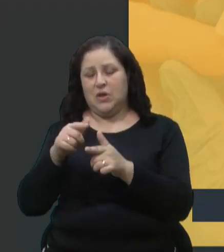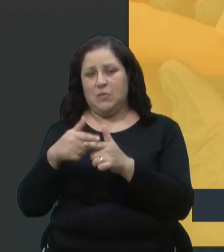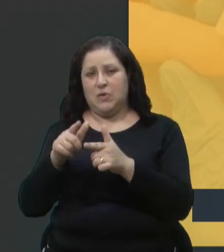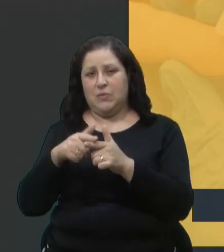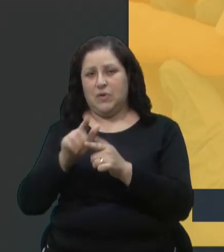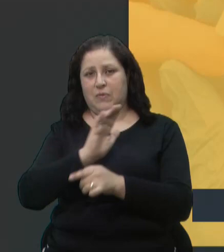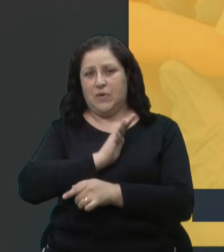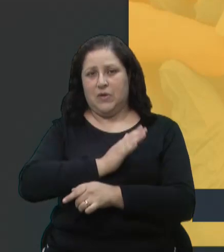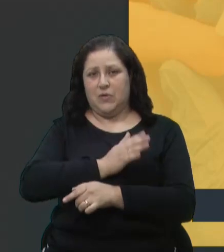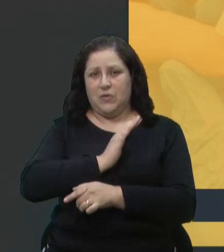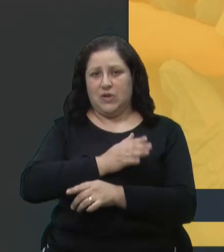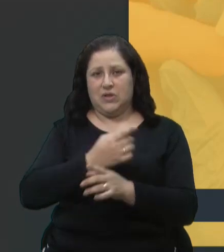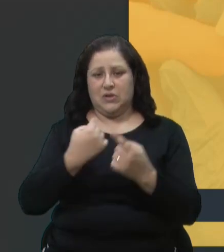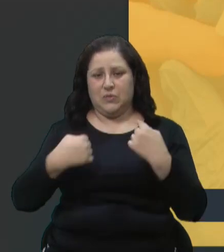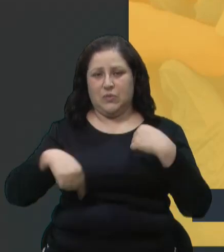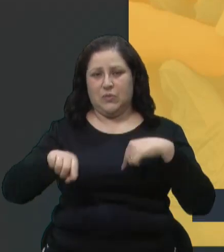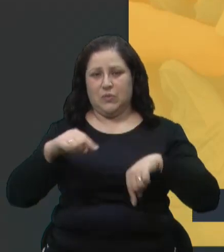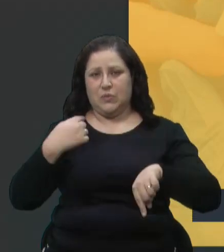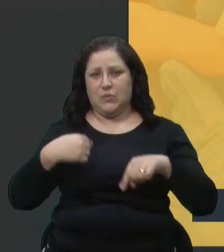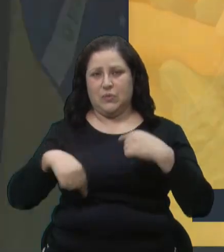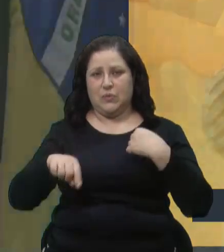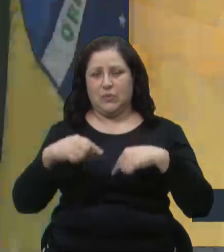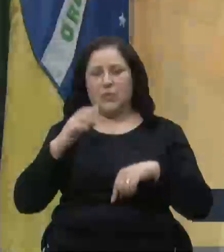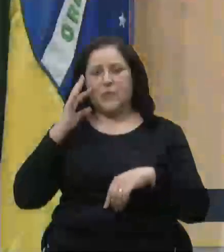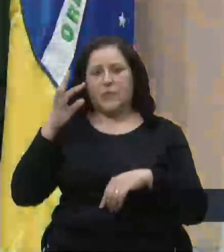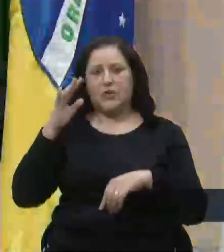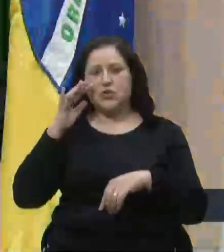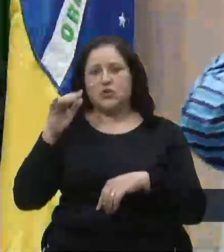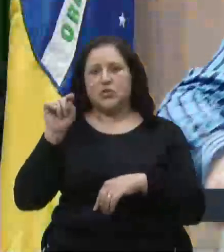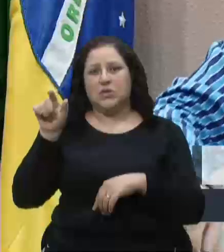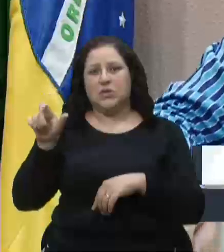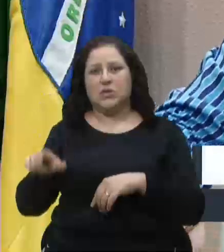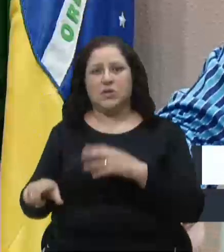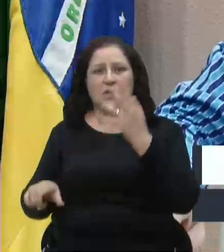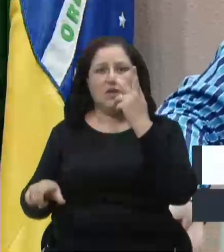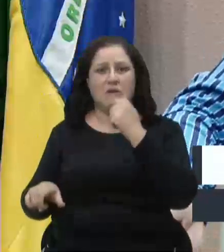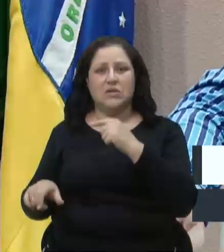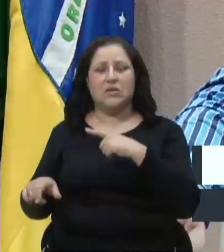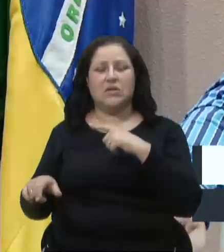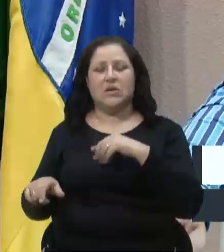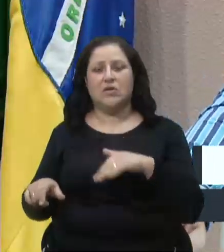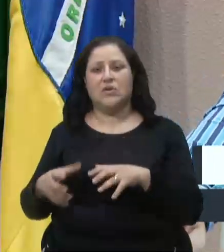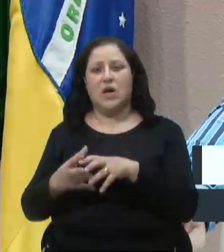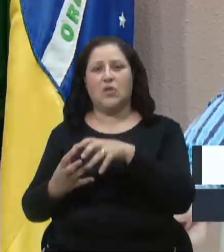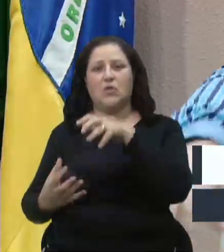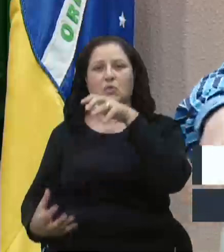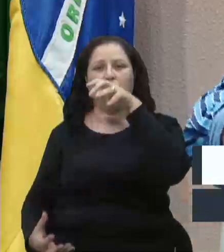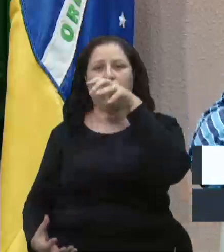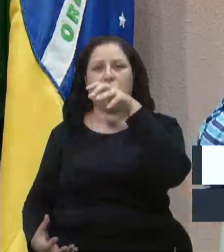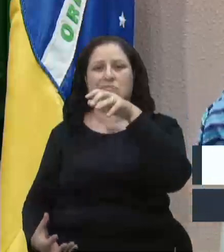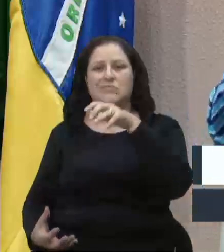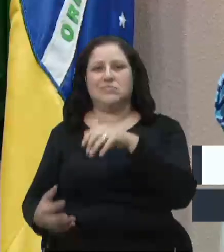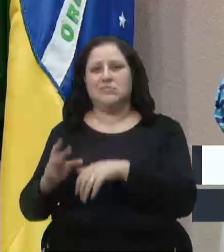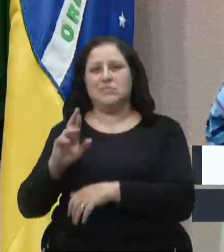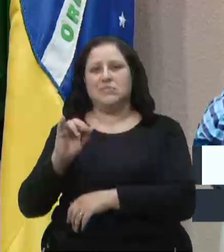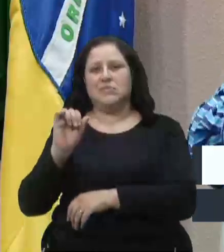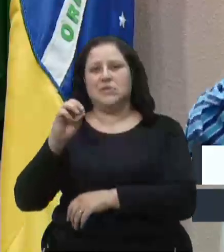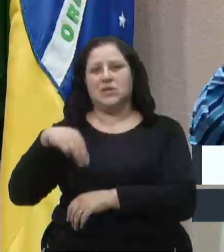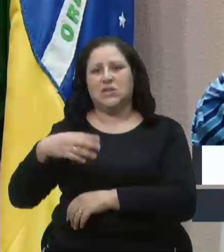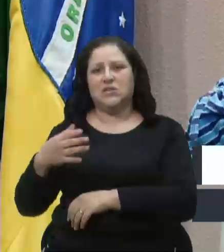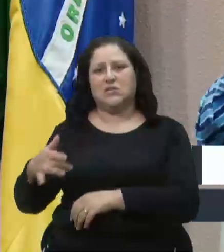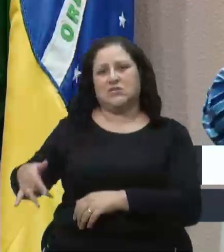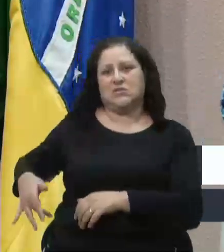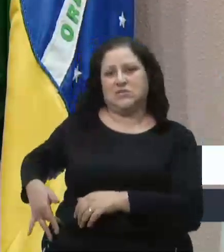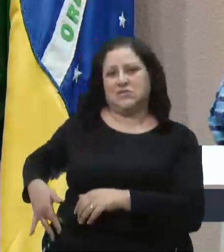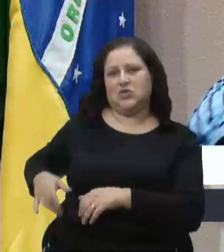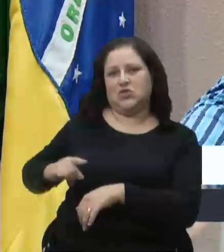imaginem como é que chega na vida adulta o rim de uma criança dessas, né? Com todo o medicamento, com tudo aquilo que